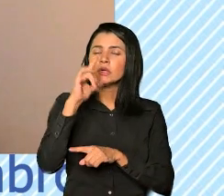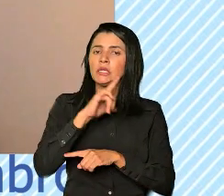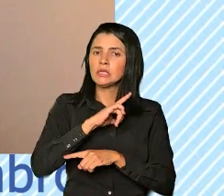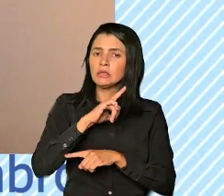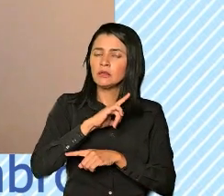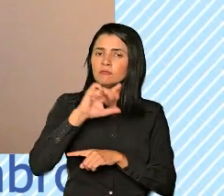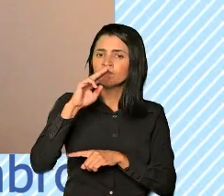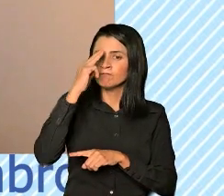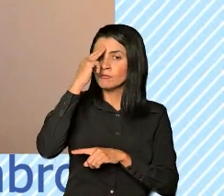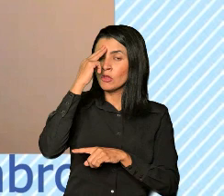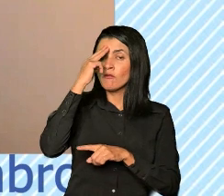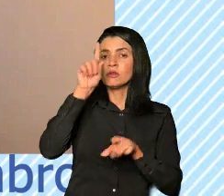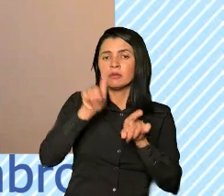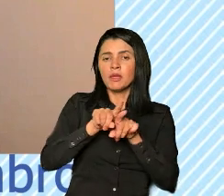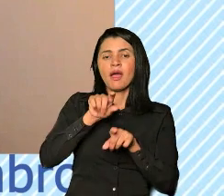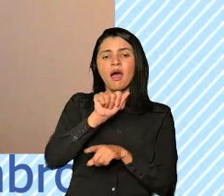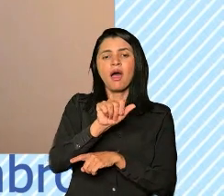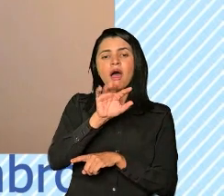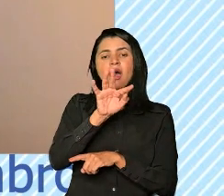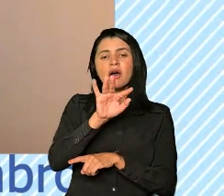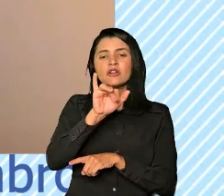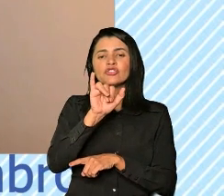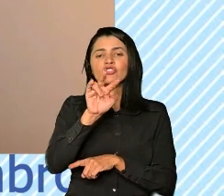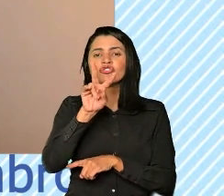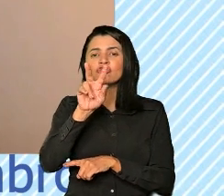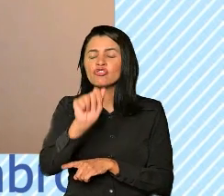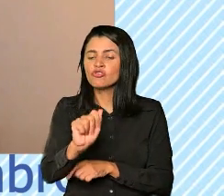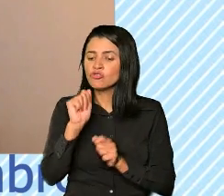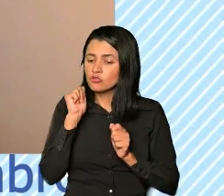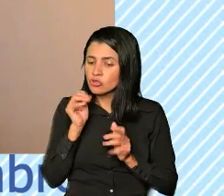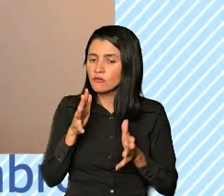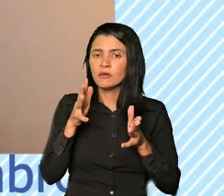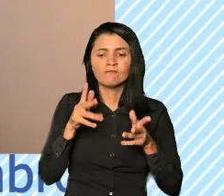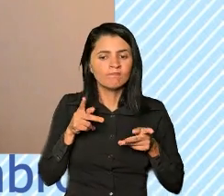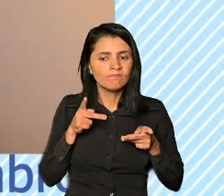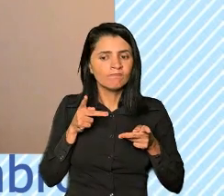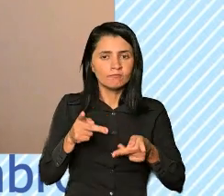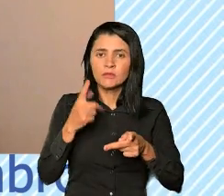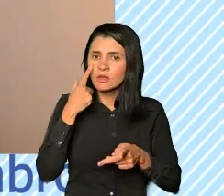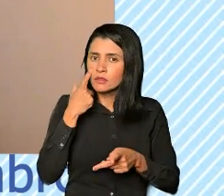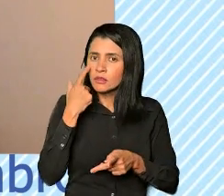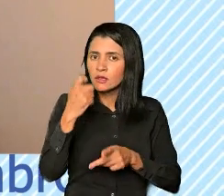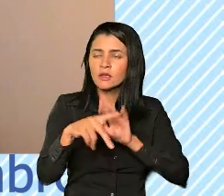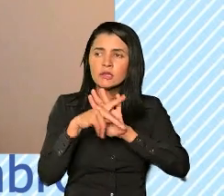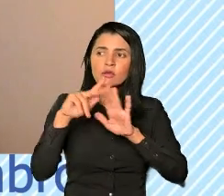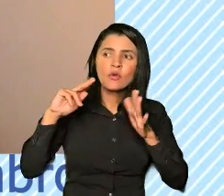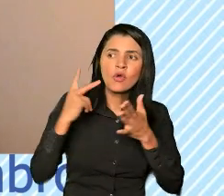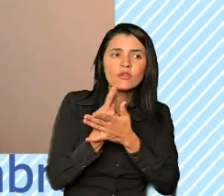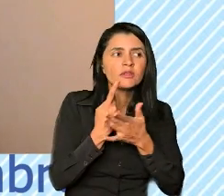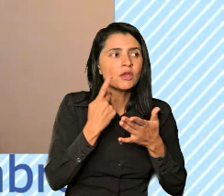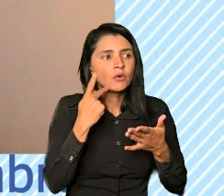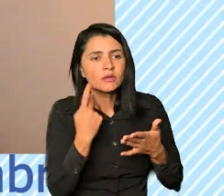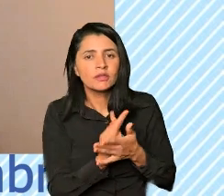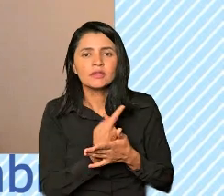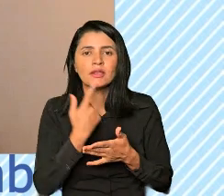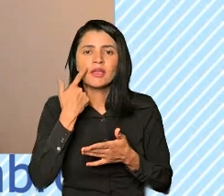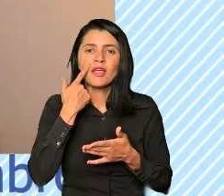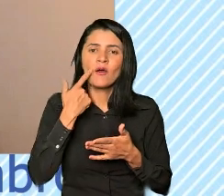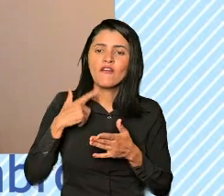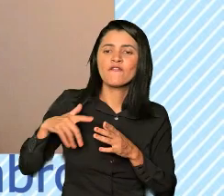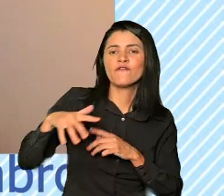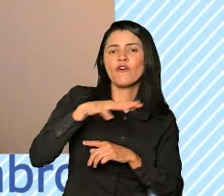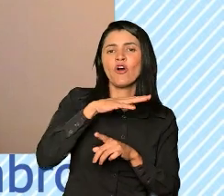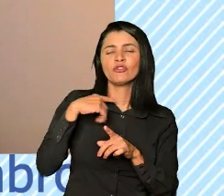de uma memória ativa, mais convidativa aos interesses dos acontecimentos, o que está em volta